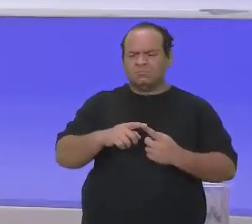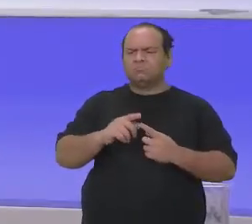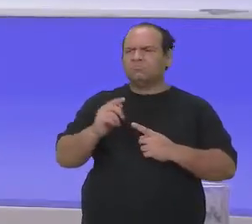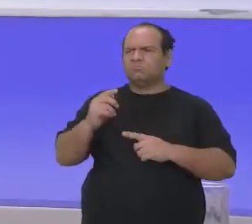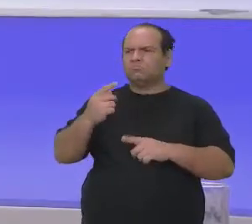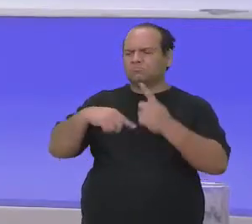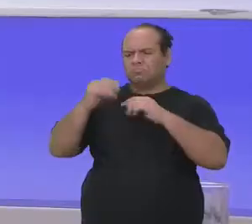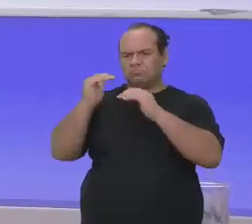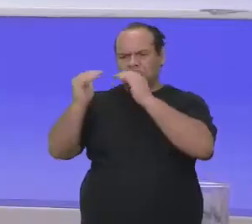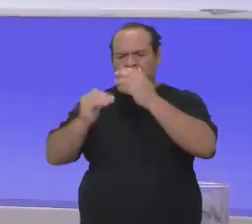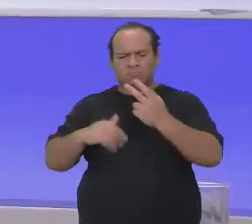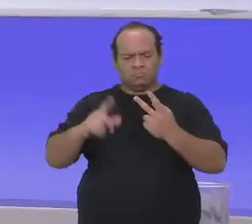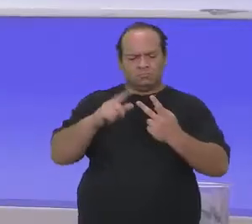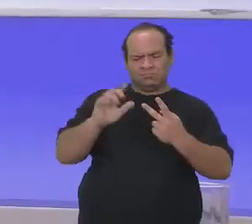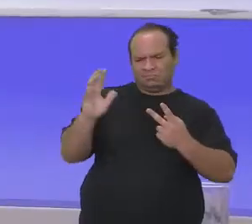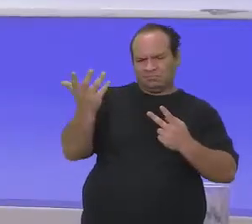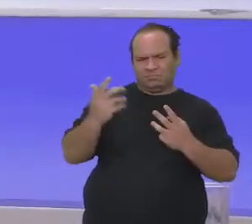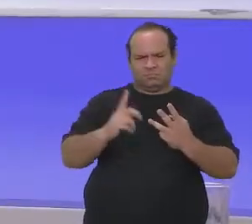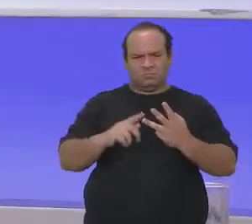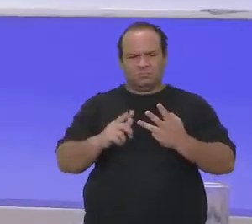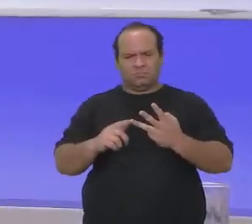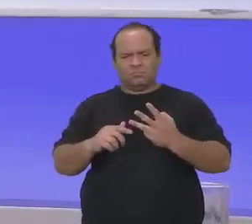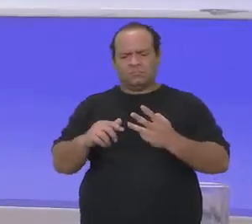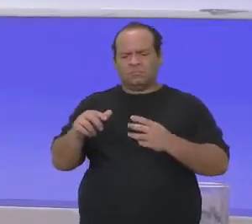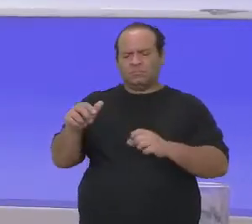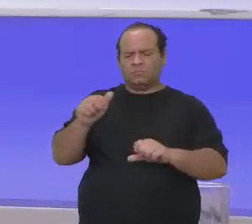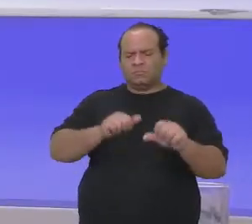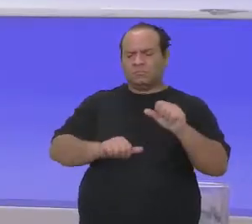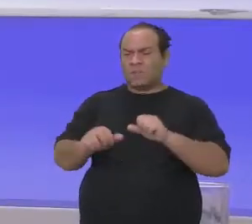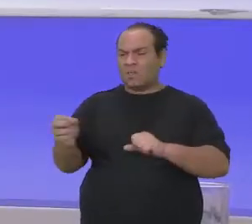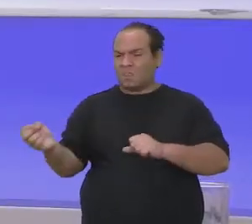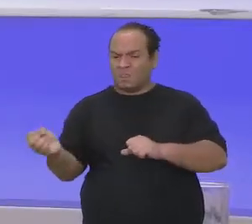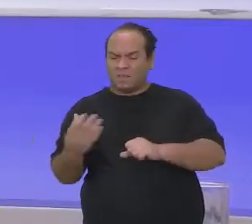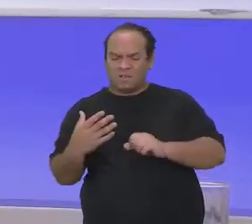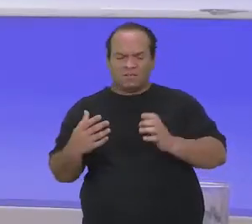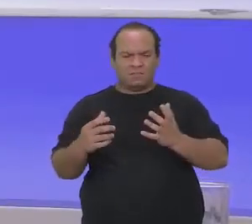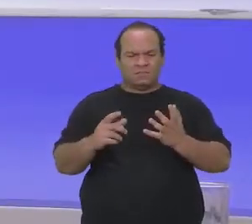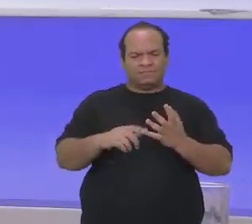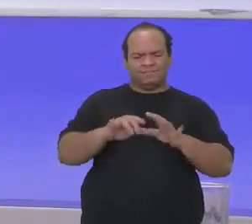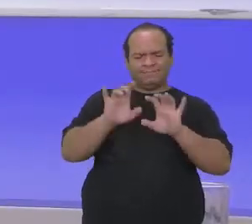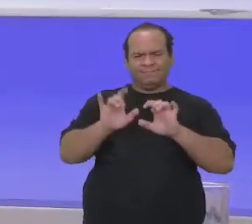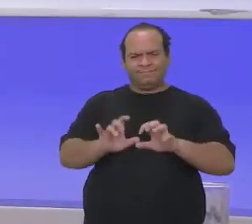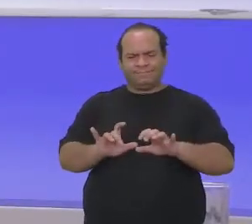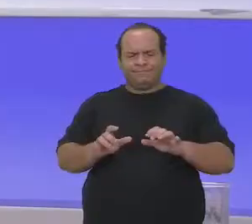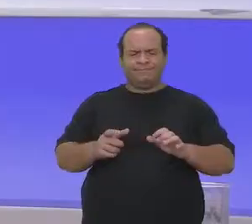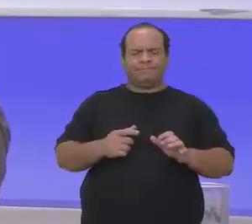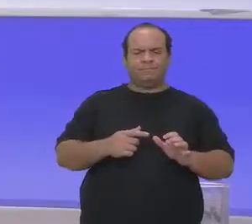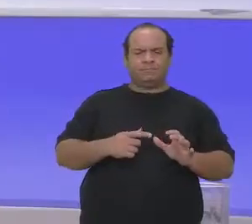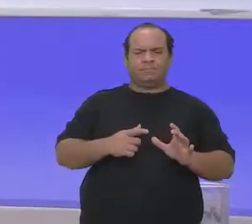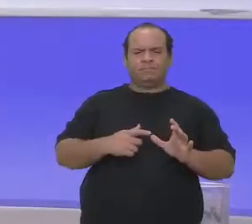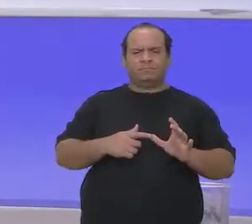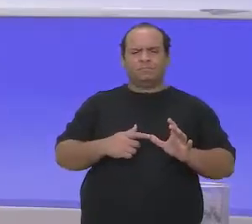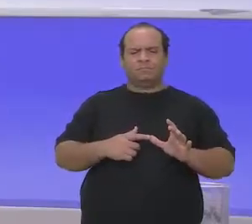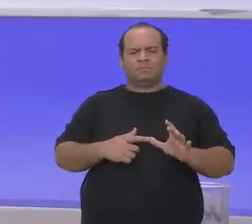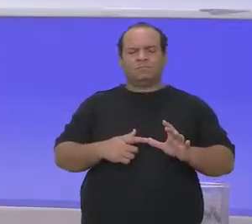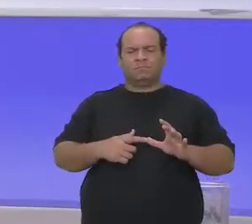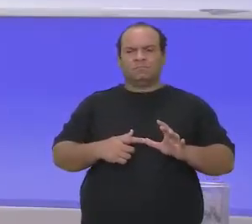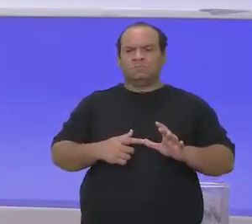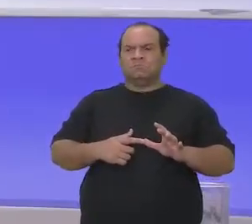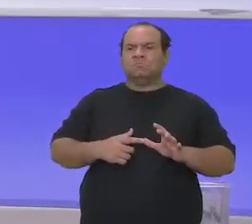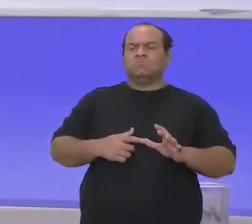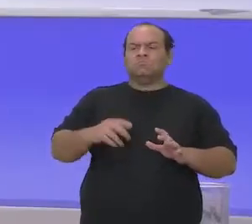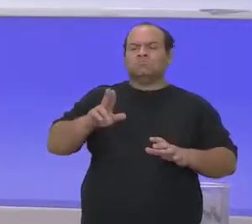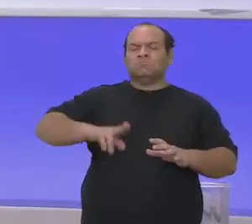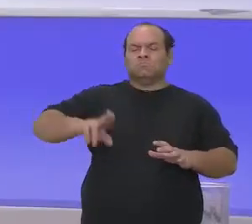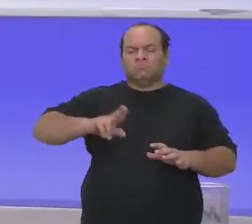sustentável, mudanças climáticas, inovação e tecnologia, digitalização, uso eficiente dos recursos energéticos